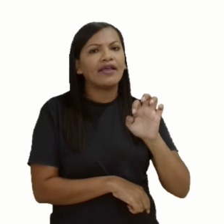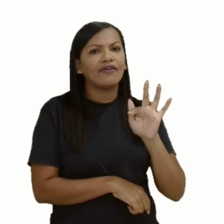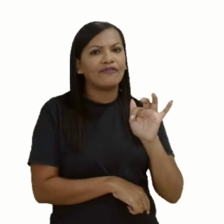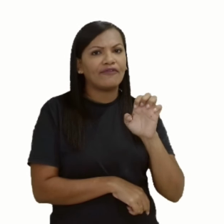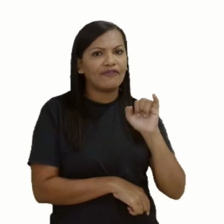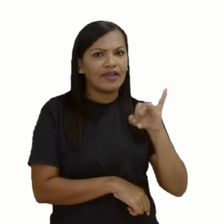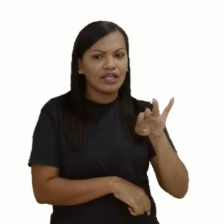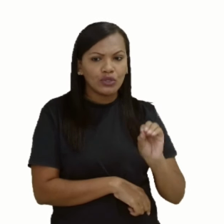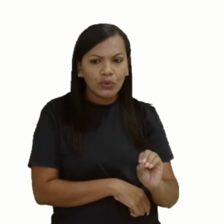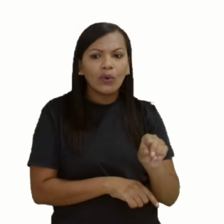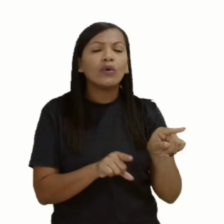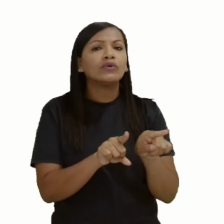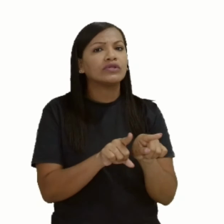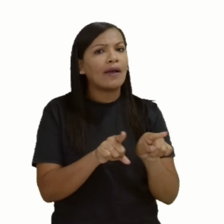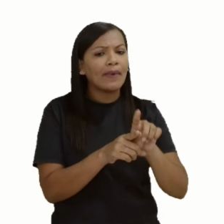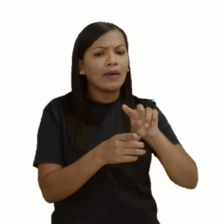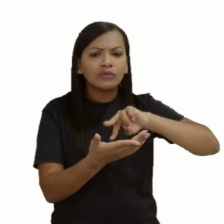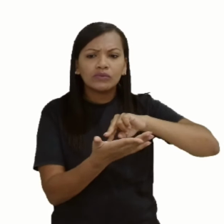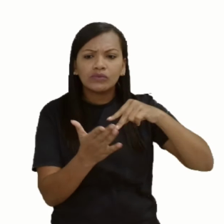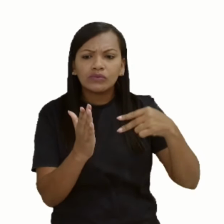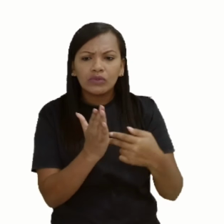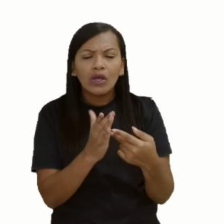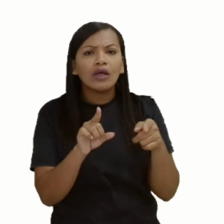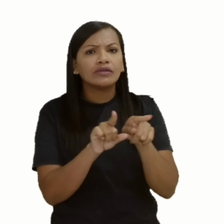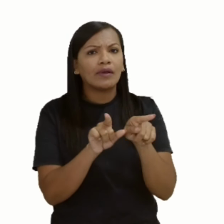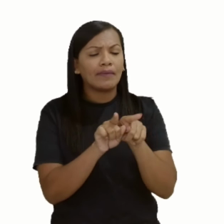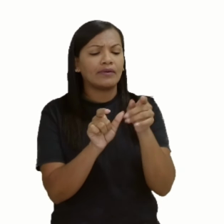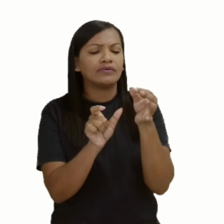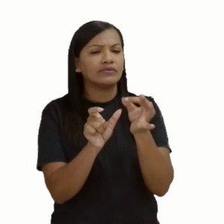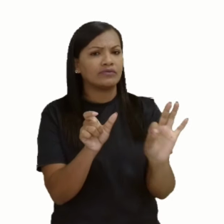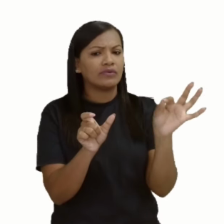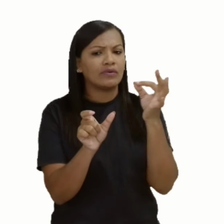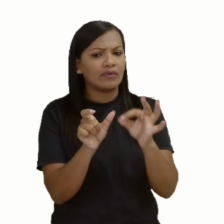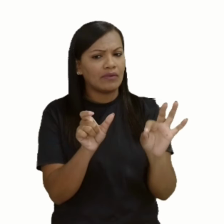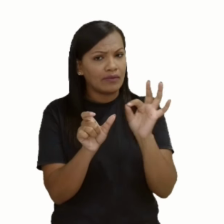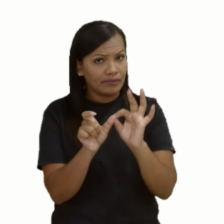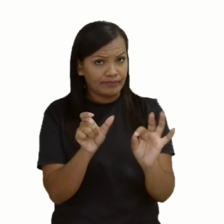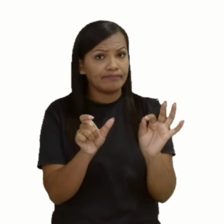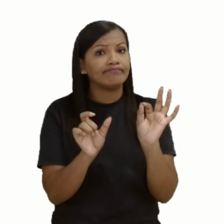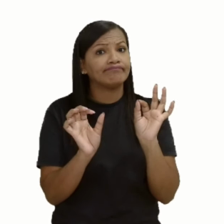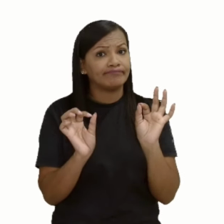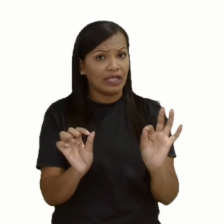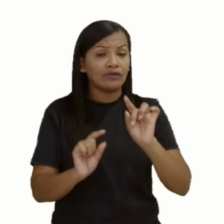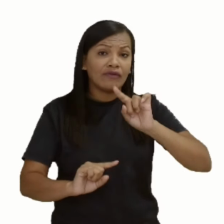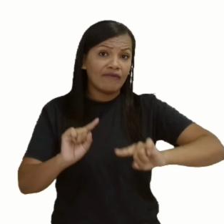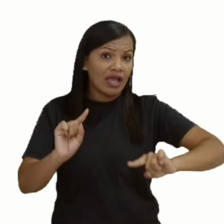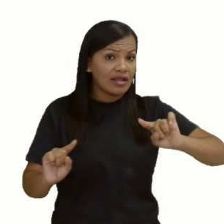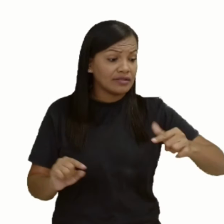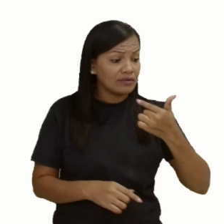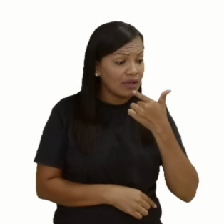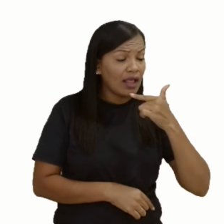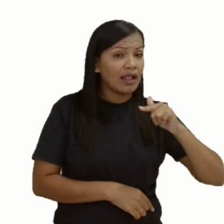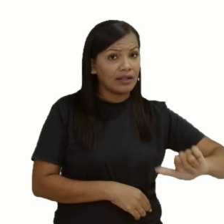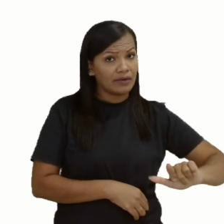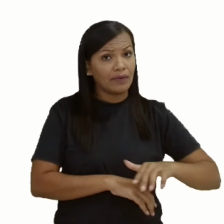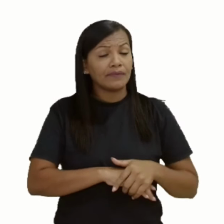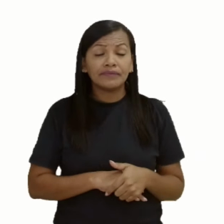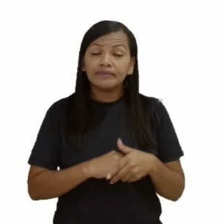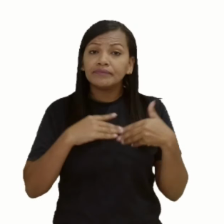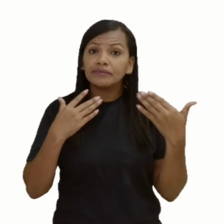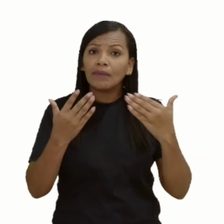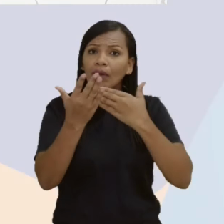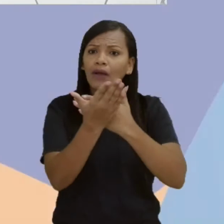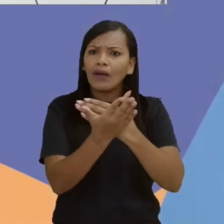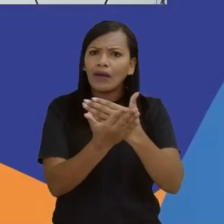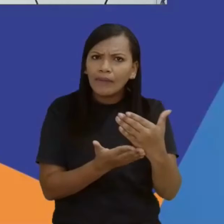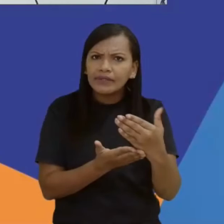de sentido e o que são recursos estilísticos e morfossintáticos. Bem, para começar, eu